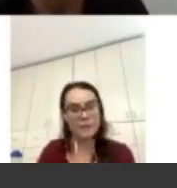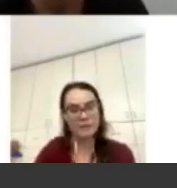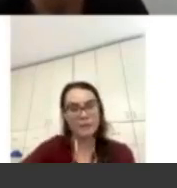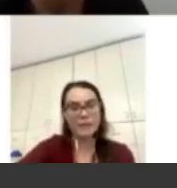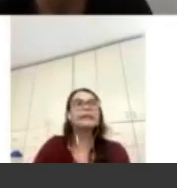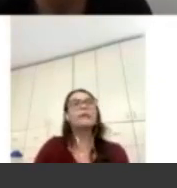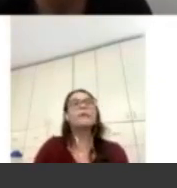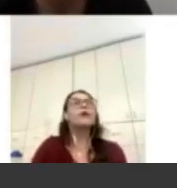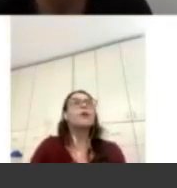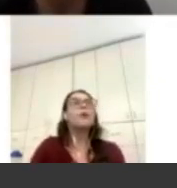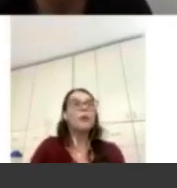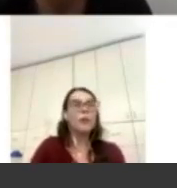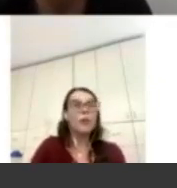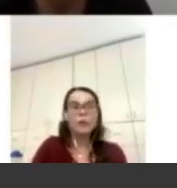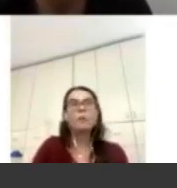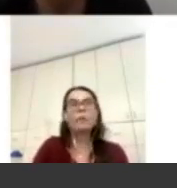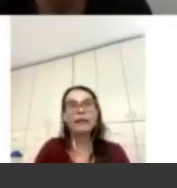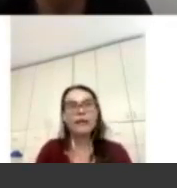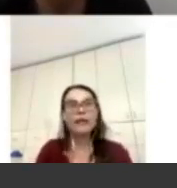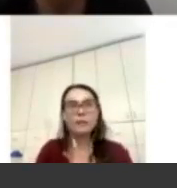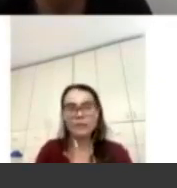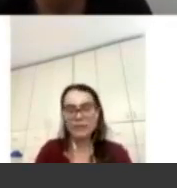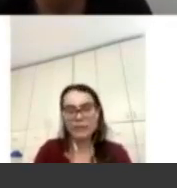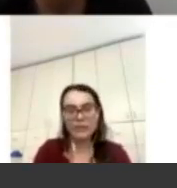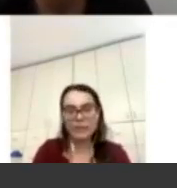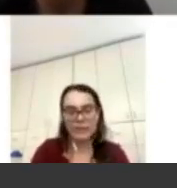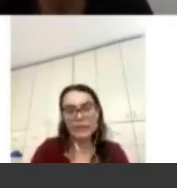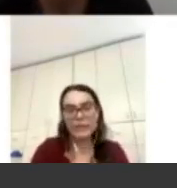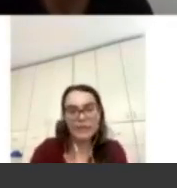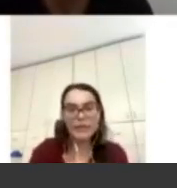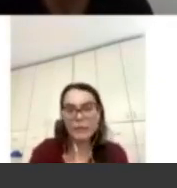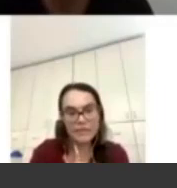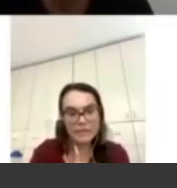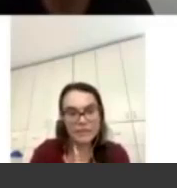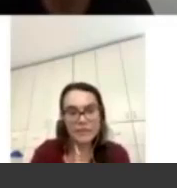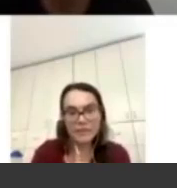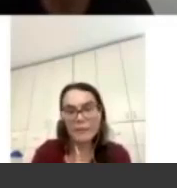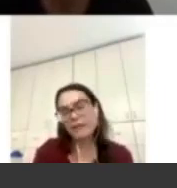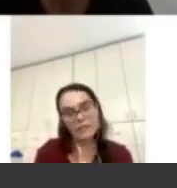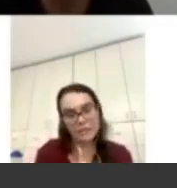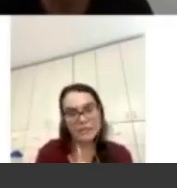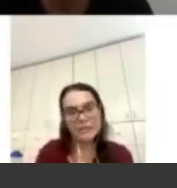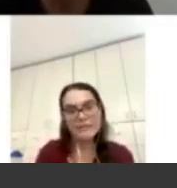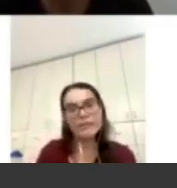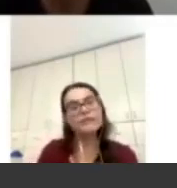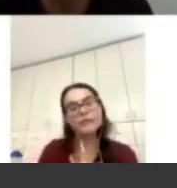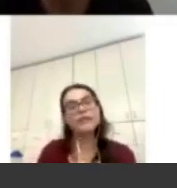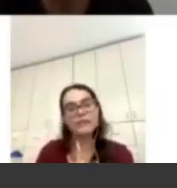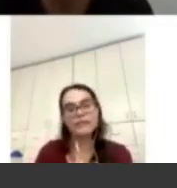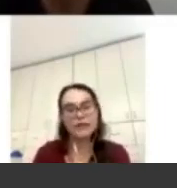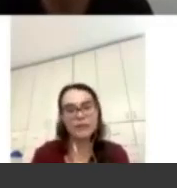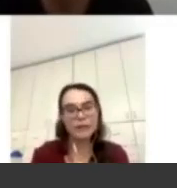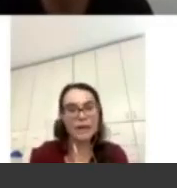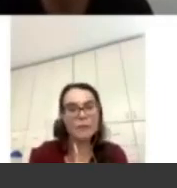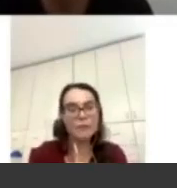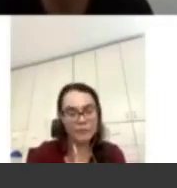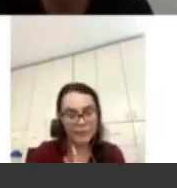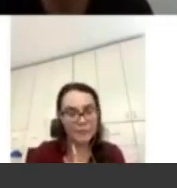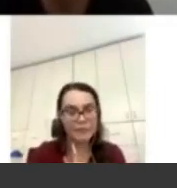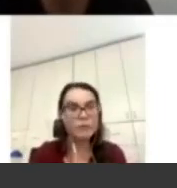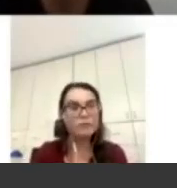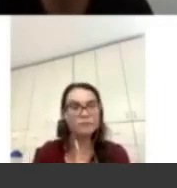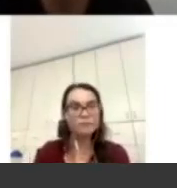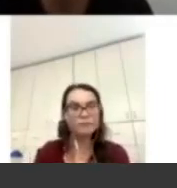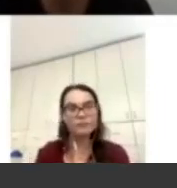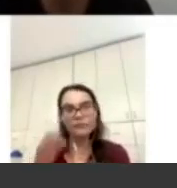PAC Brasil. Então, o PAC ele é uma iniciativa que há mais de 15 anos é desenvolvida na cidade do Cabo, em